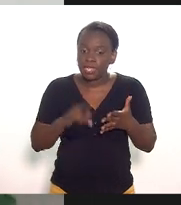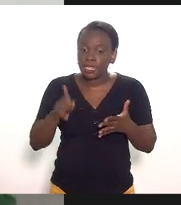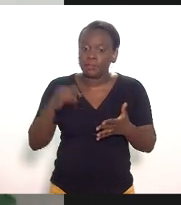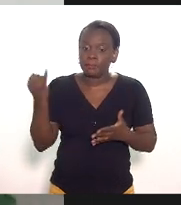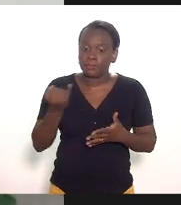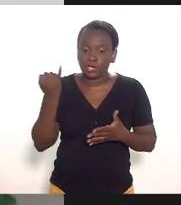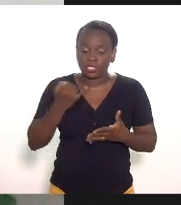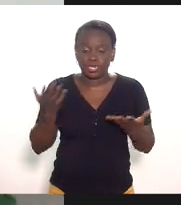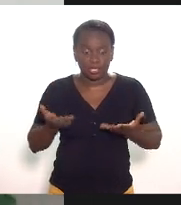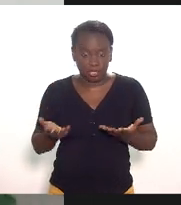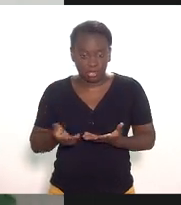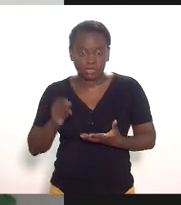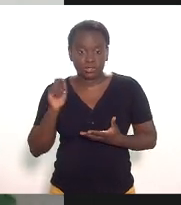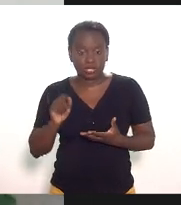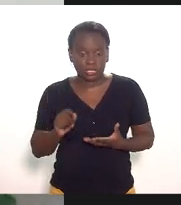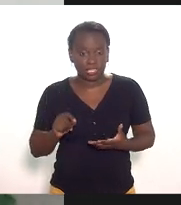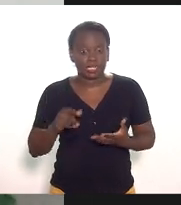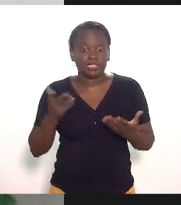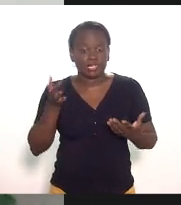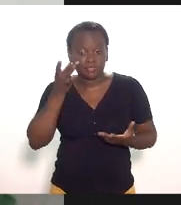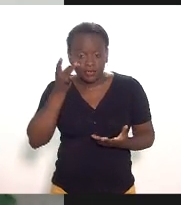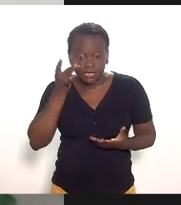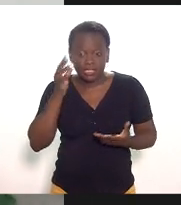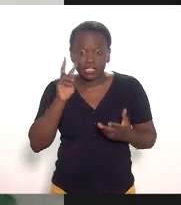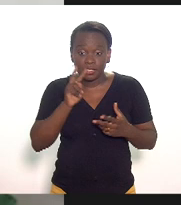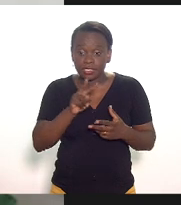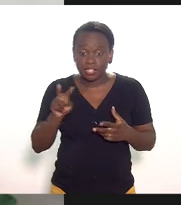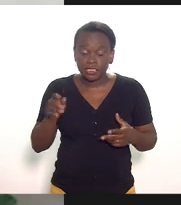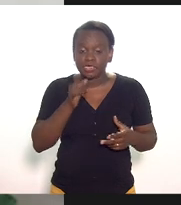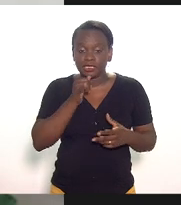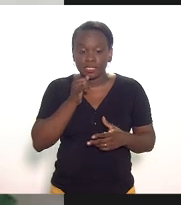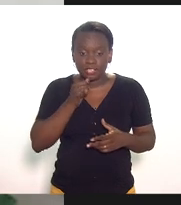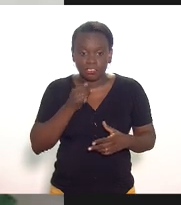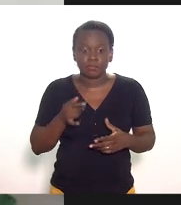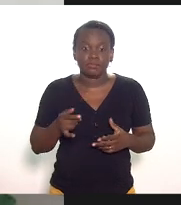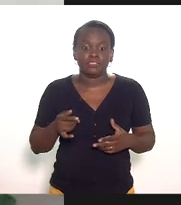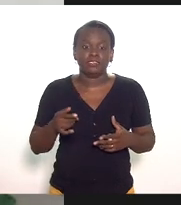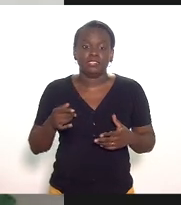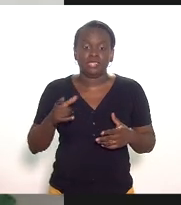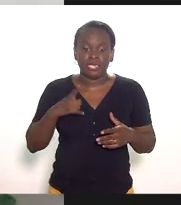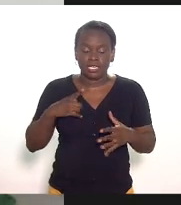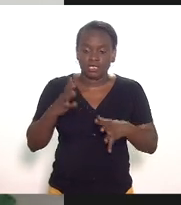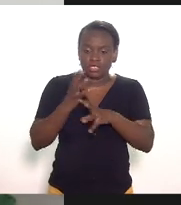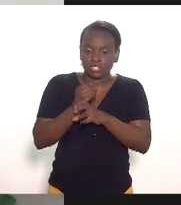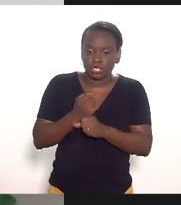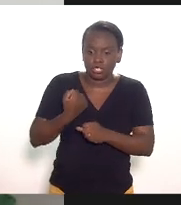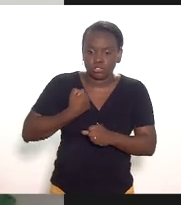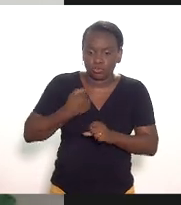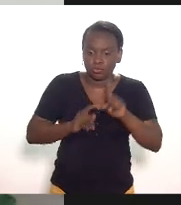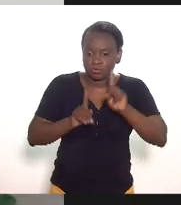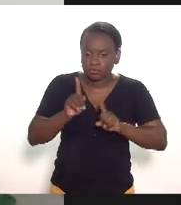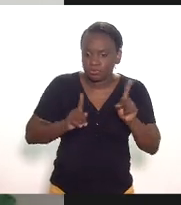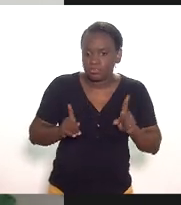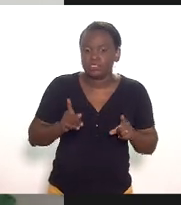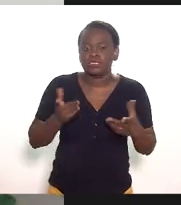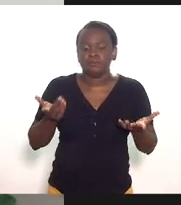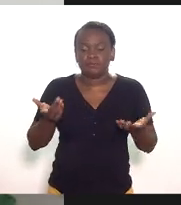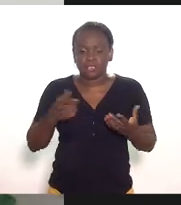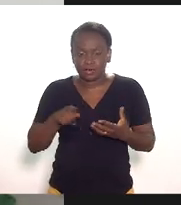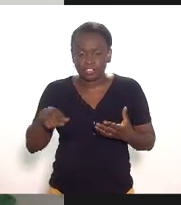essencial nesse momento, senhor presidente. A gente está vendo aí, por exemplo, que dados estatísticos para que a gente